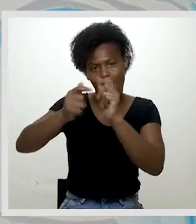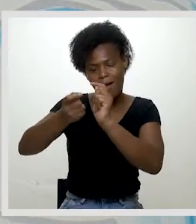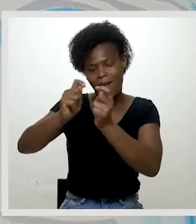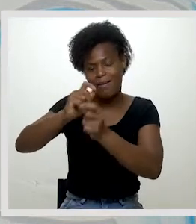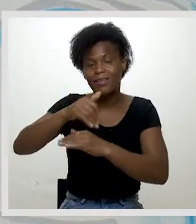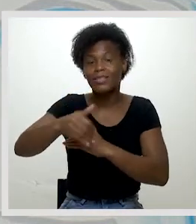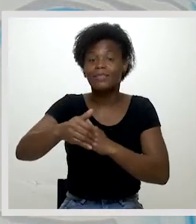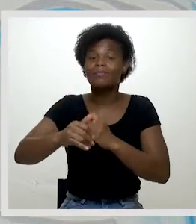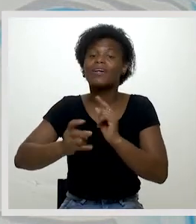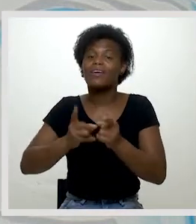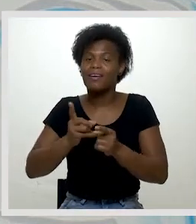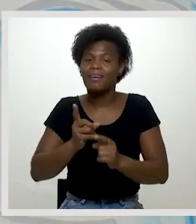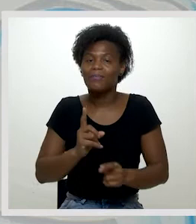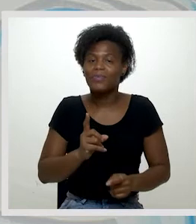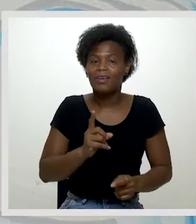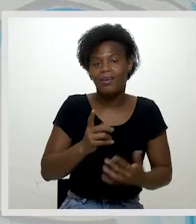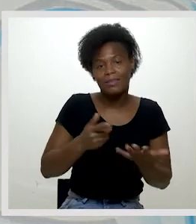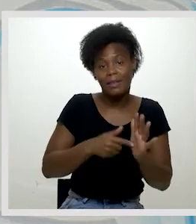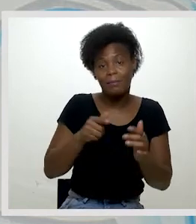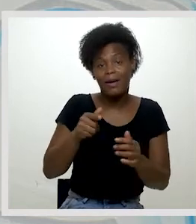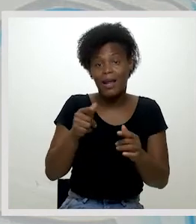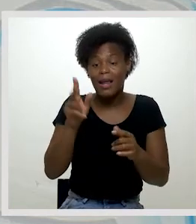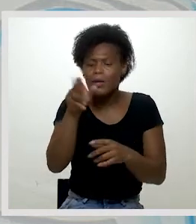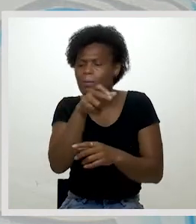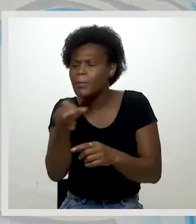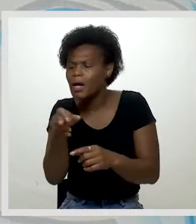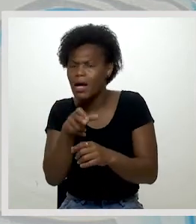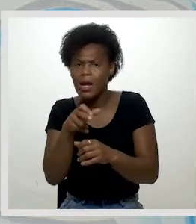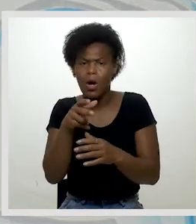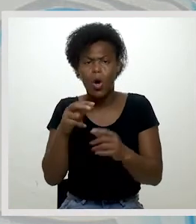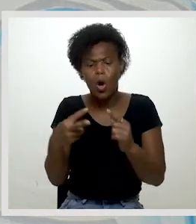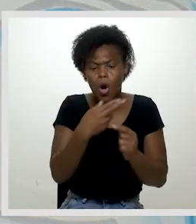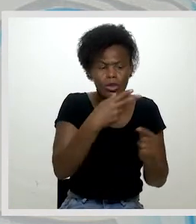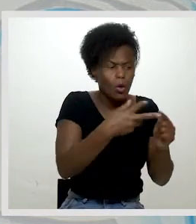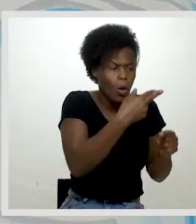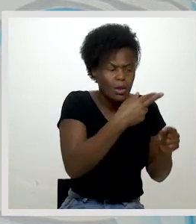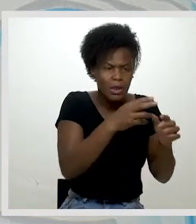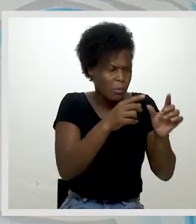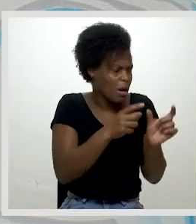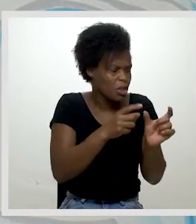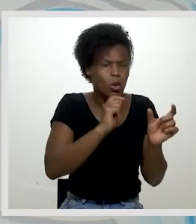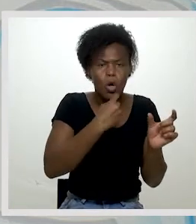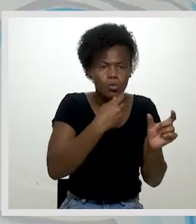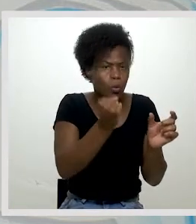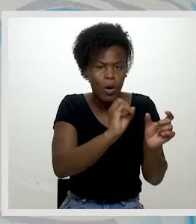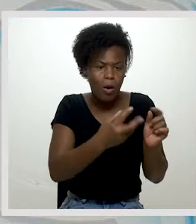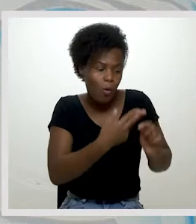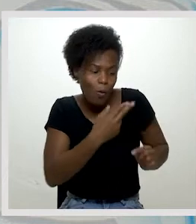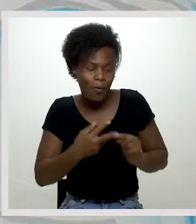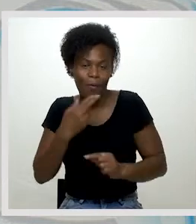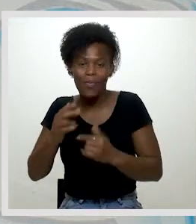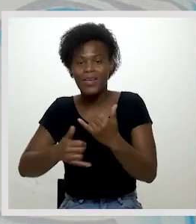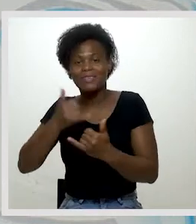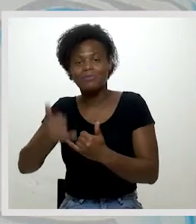maturação, que é nada mais, nada menos do que a eliminação ou corte das partes que não são codificadas, e